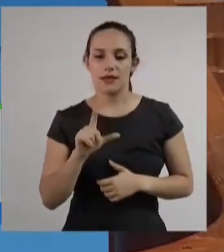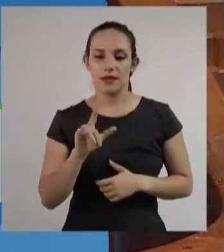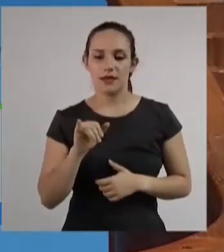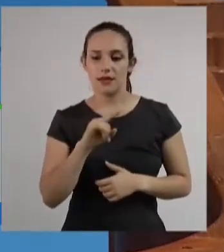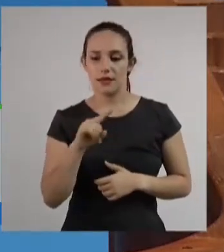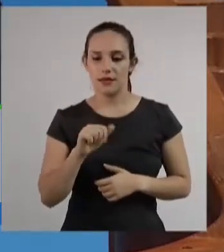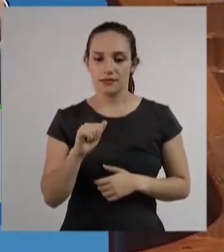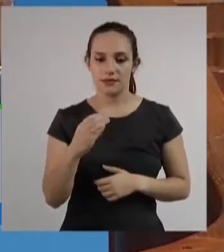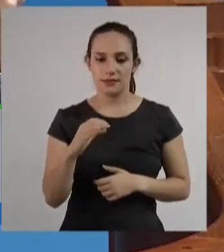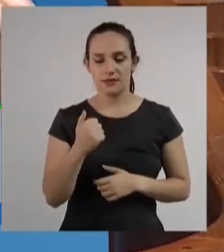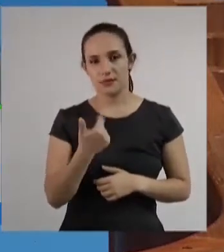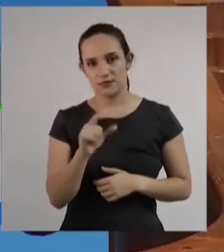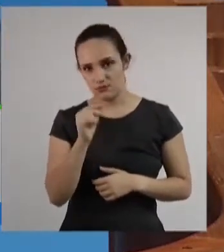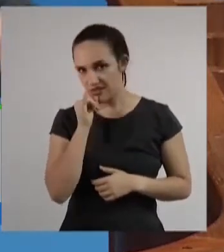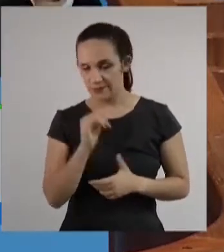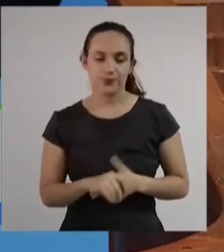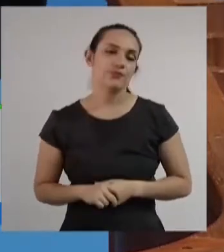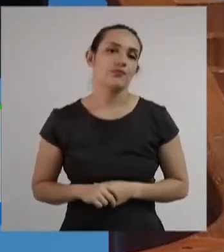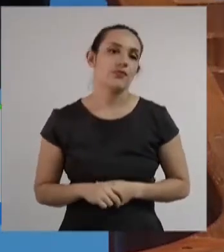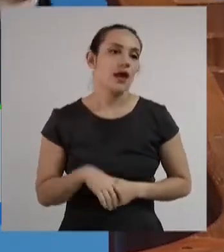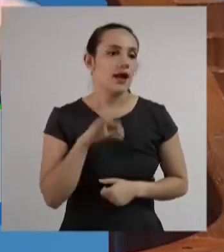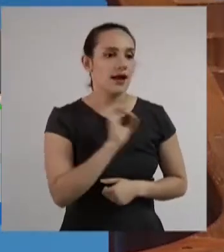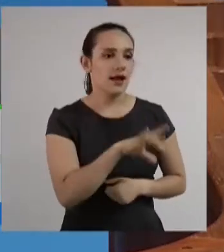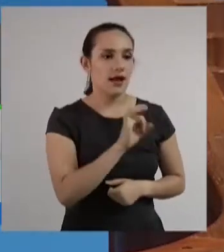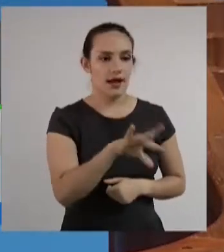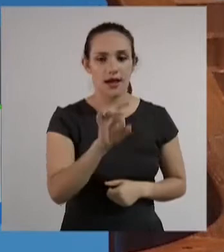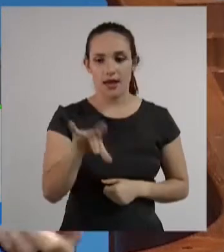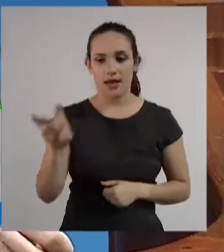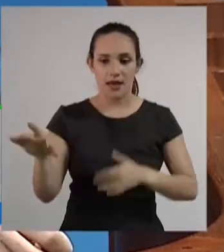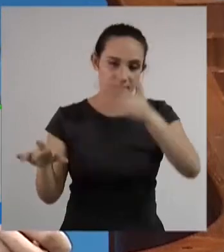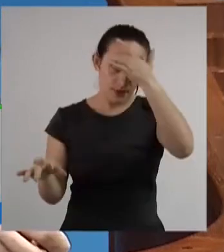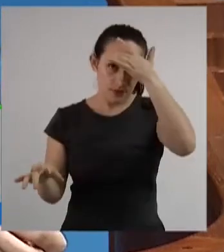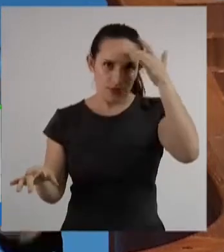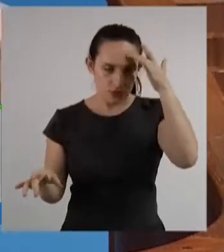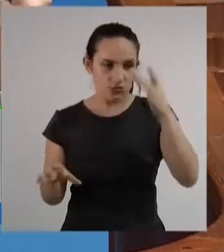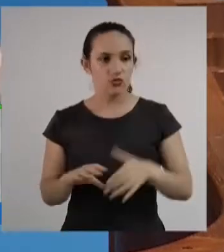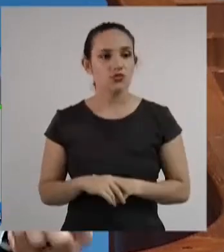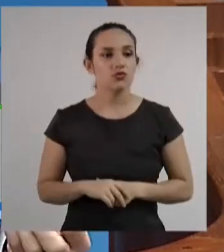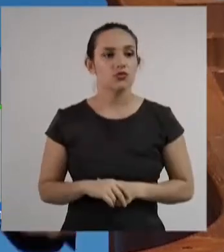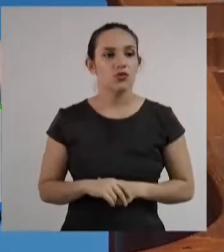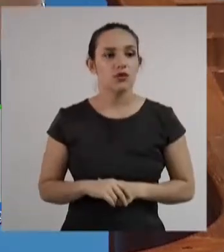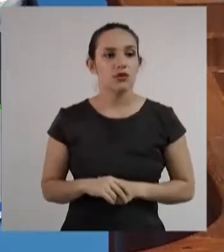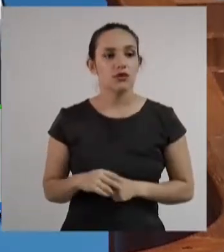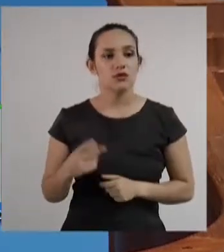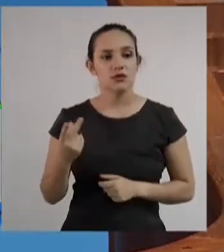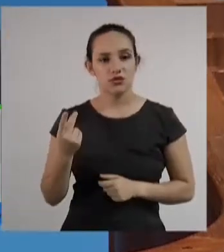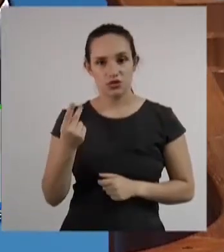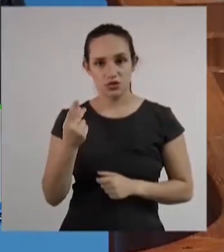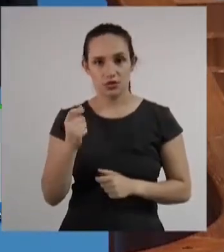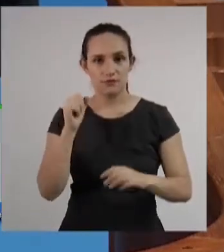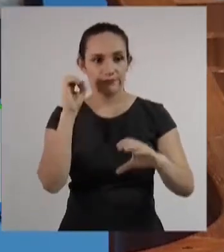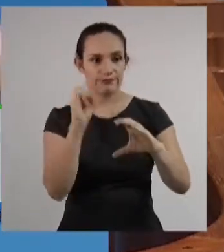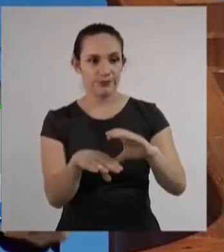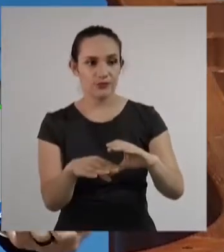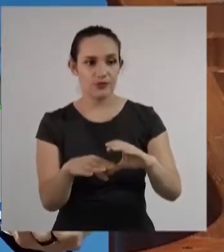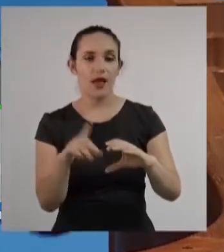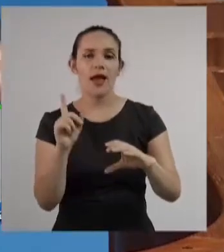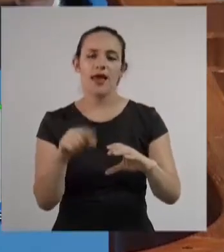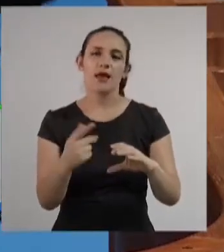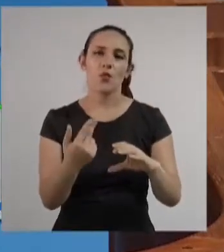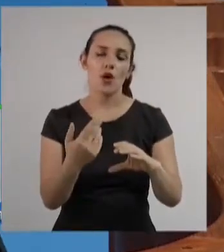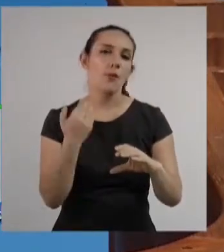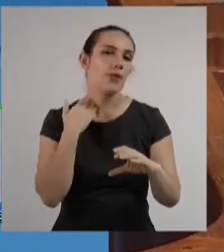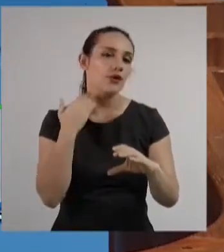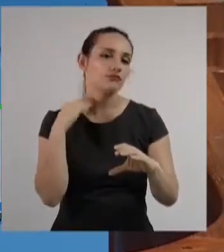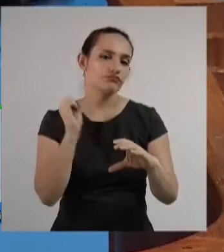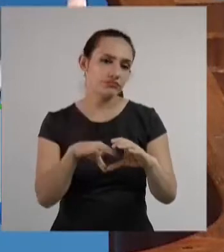individual, em que cada trabalhador vai depositar por mês um valor que vai formar a sua poupança para